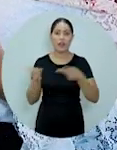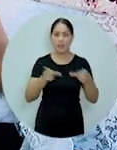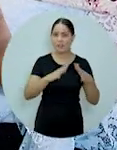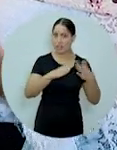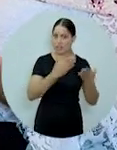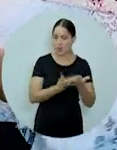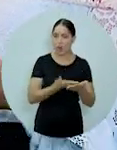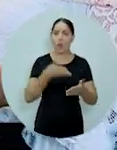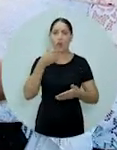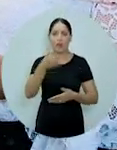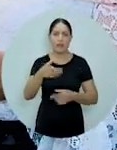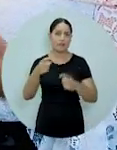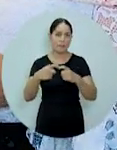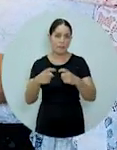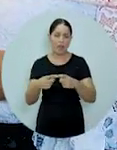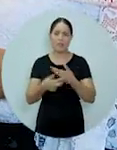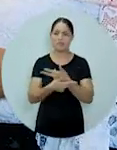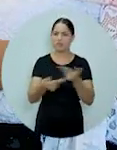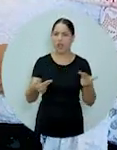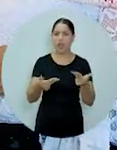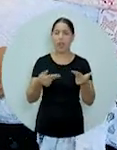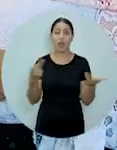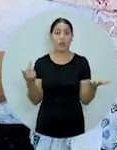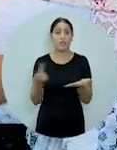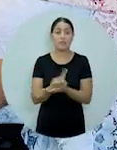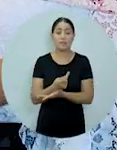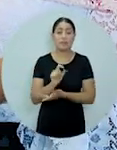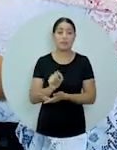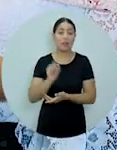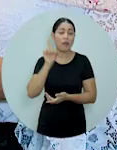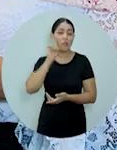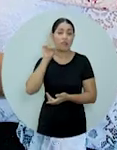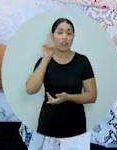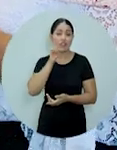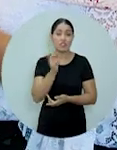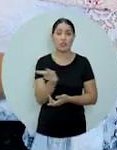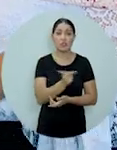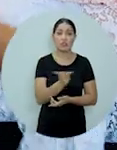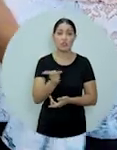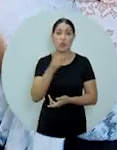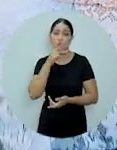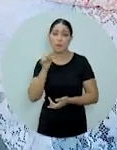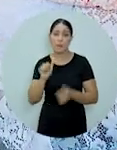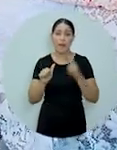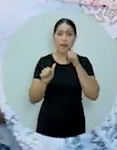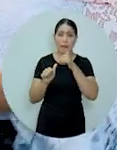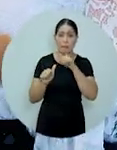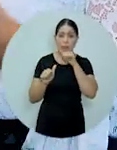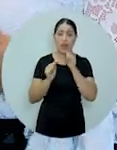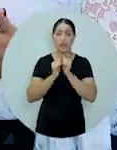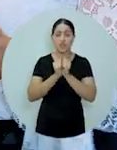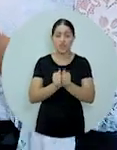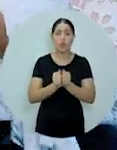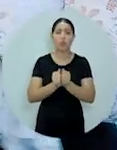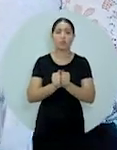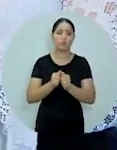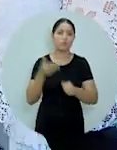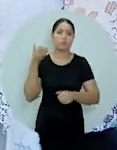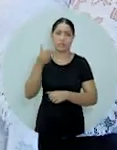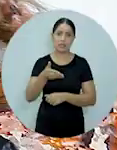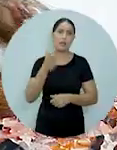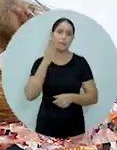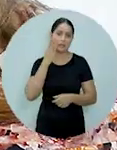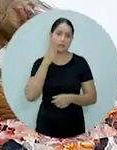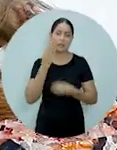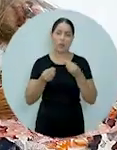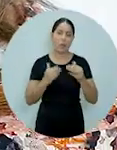ir com ele no médico, né? São situações que precisam ser realizadas pelos dois. Os dois têm que ir ao